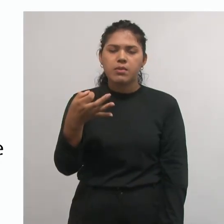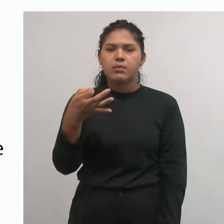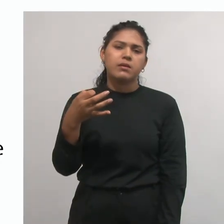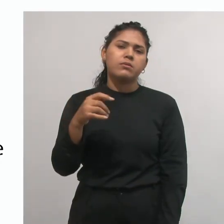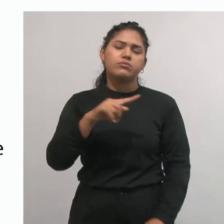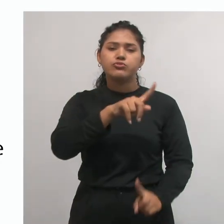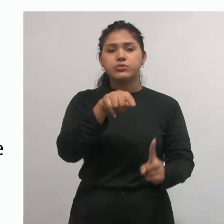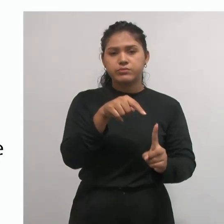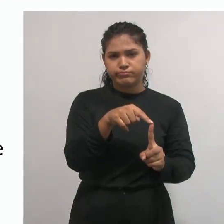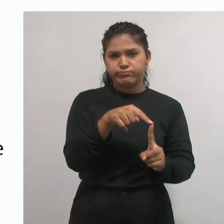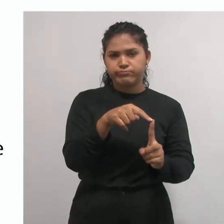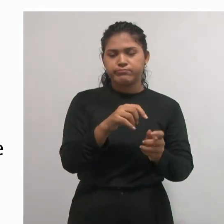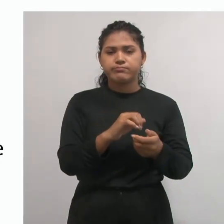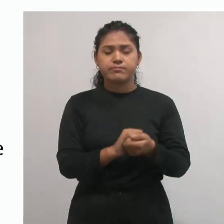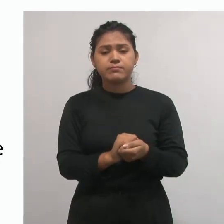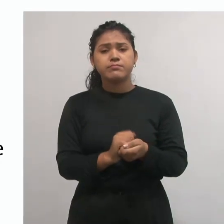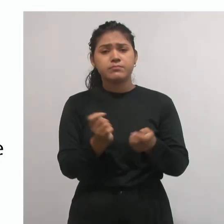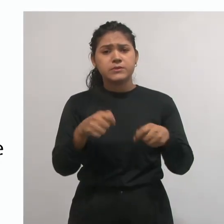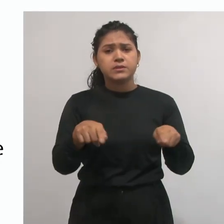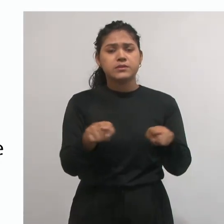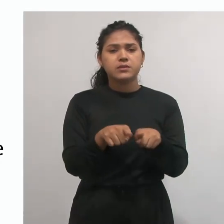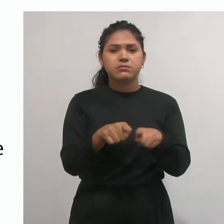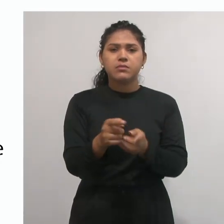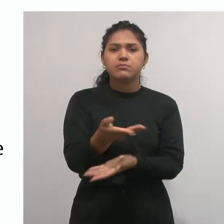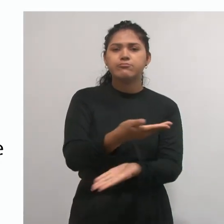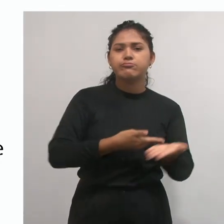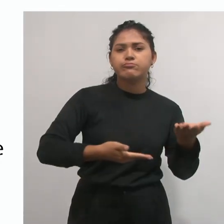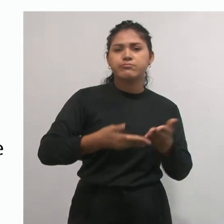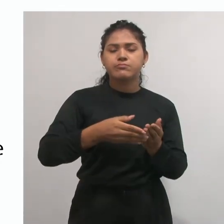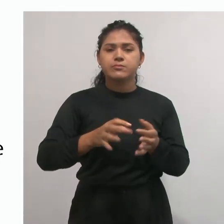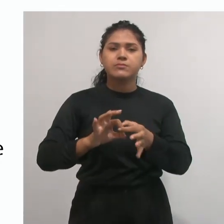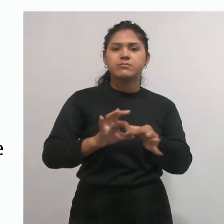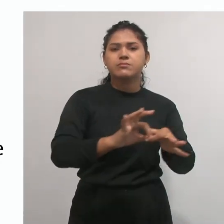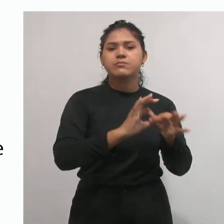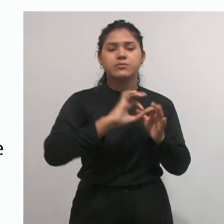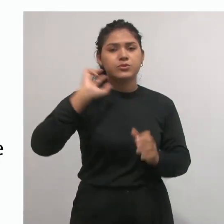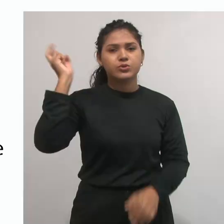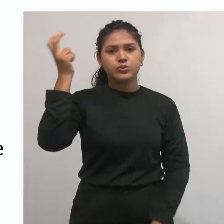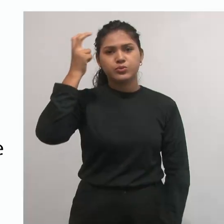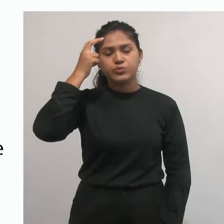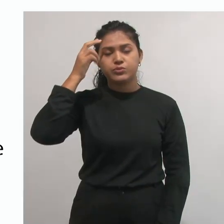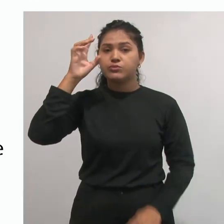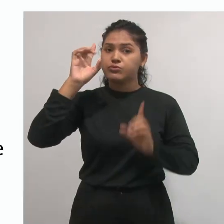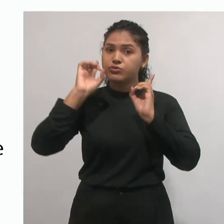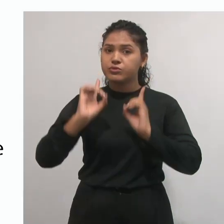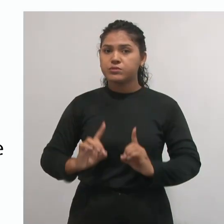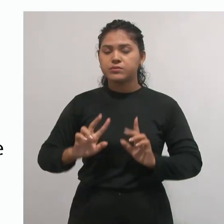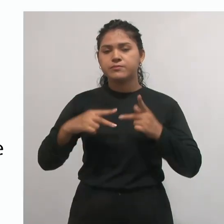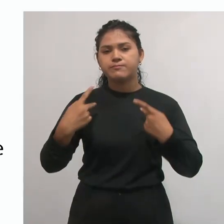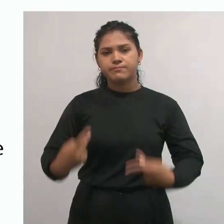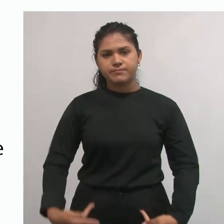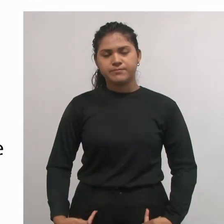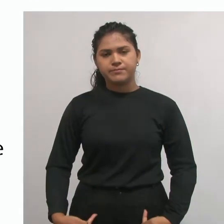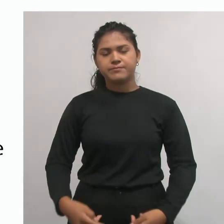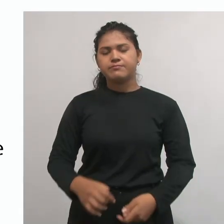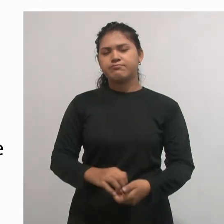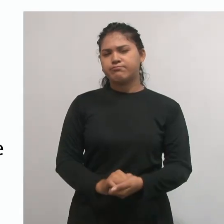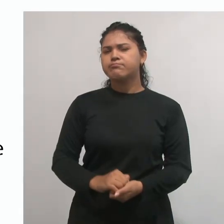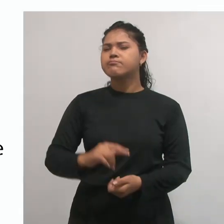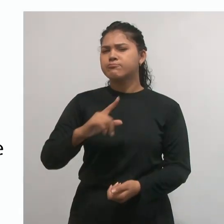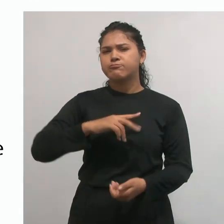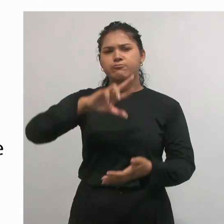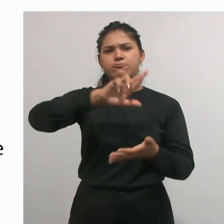significados, né? E também para o estabelecimento da cultura dos direitos humanos. Então, existe